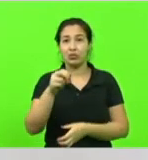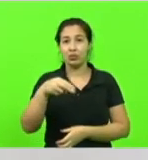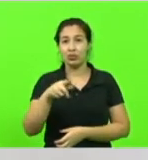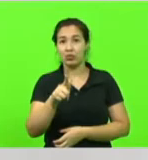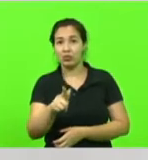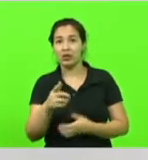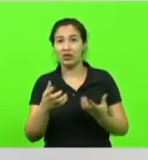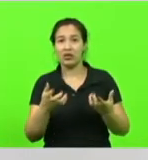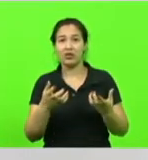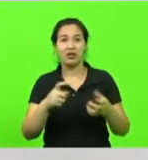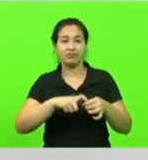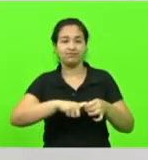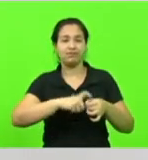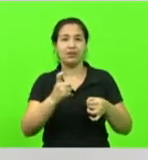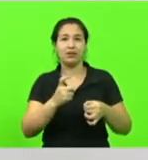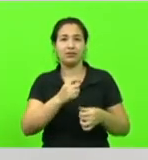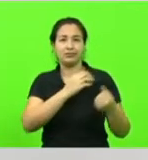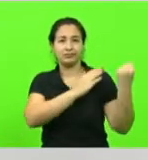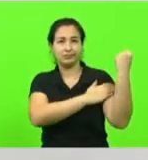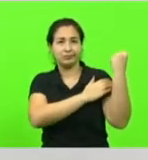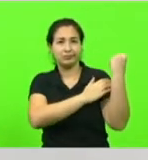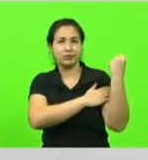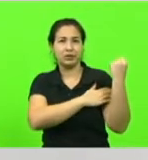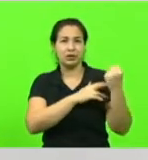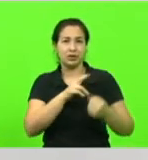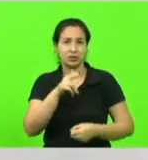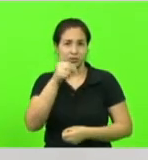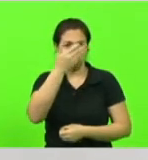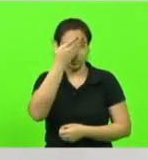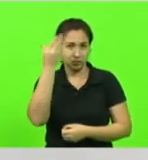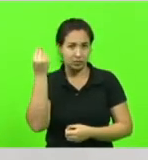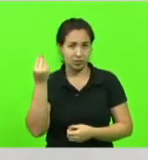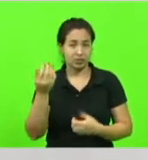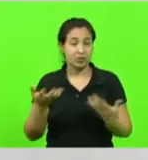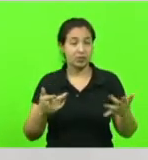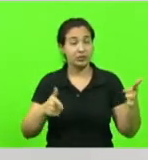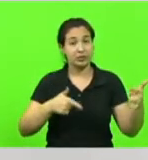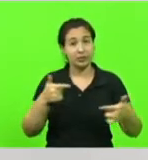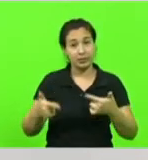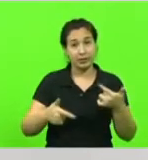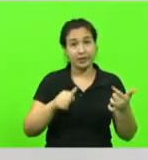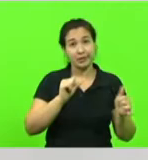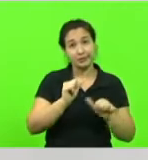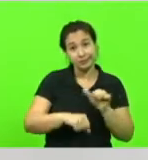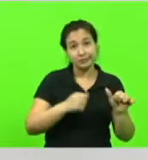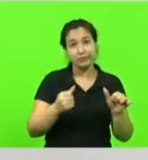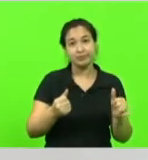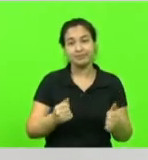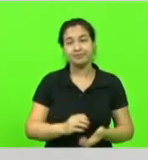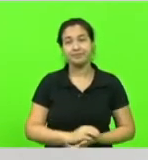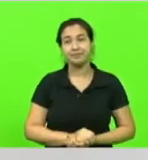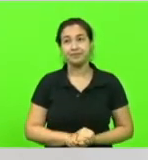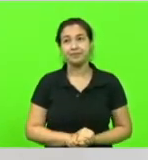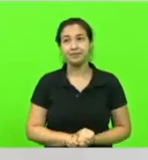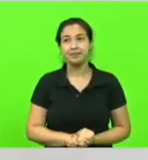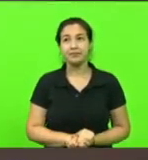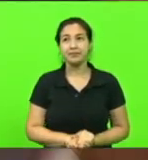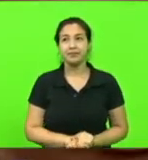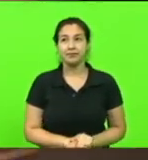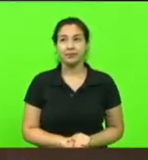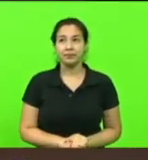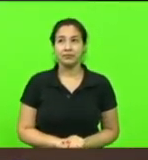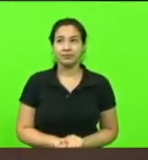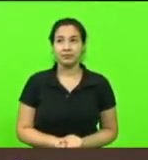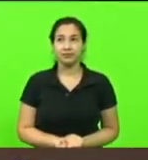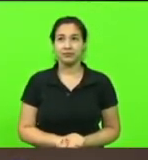destruir a família catarinense. Nunca se esqueça disso. Agora vamos trabalhar para reverter isso aqui. Obrigado, presidente.